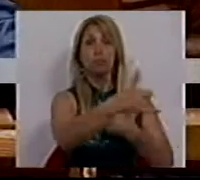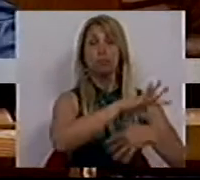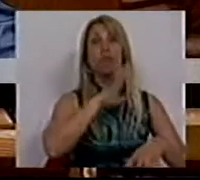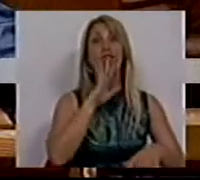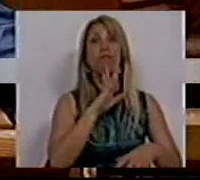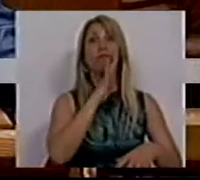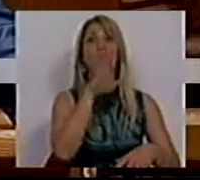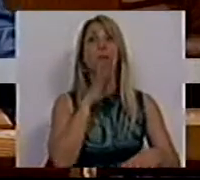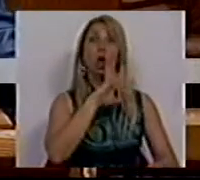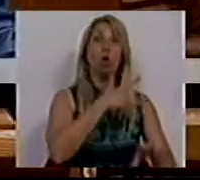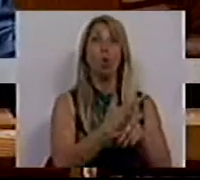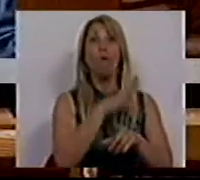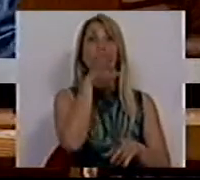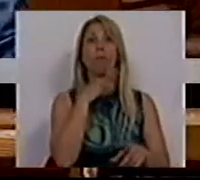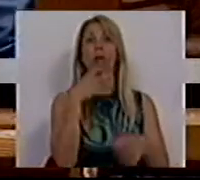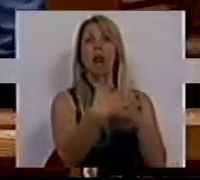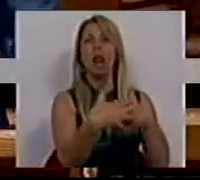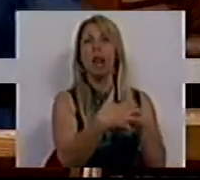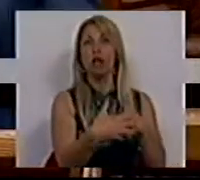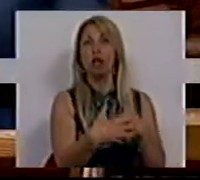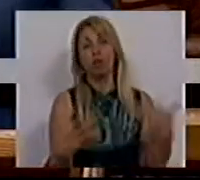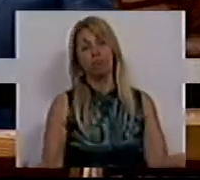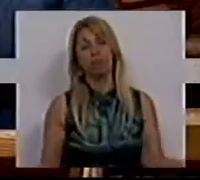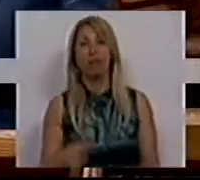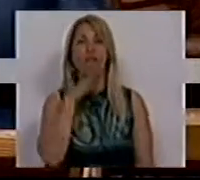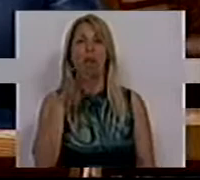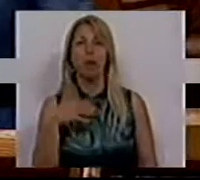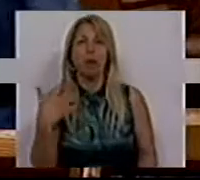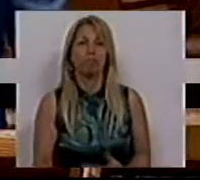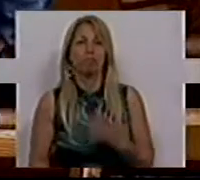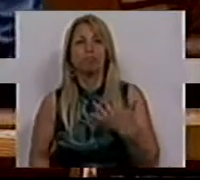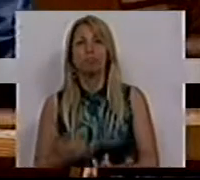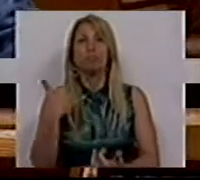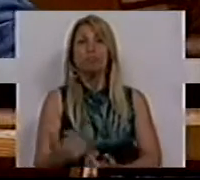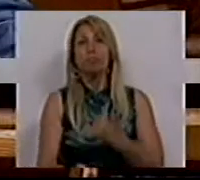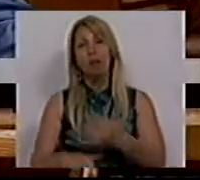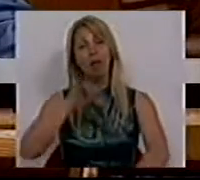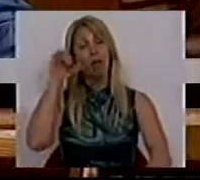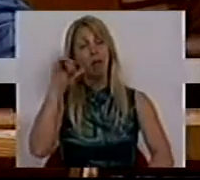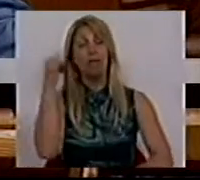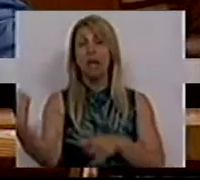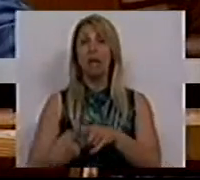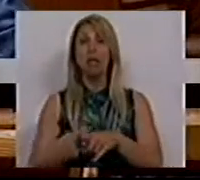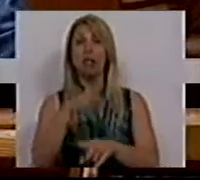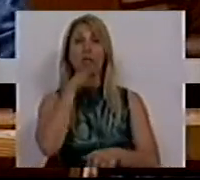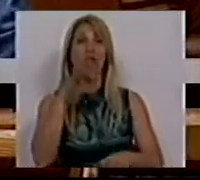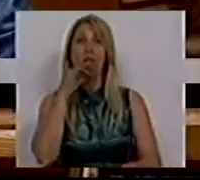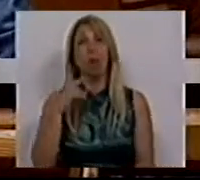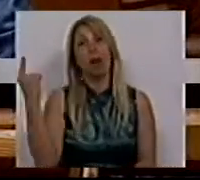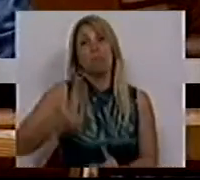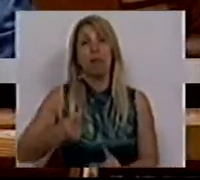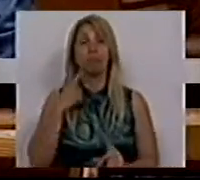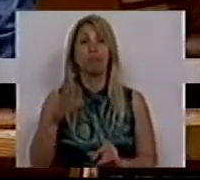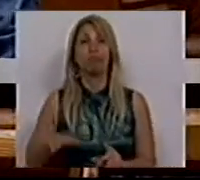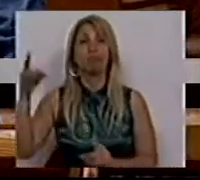a família Laranja. E por isso, de famílias em famílias, são sempre os interesses da família dos que nos governam que se impõem à destruição do